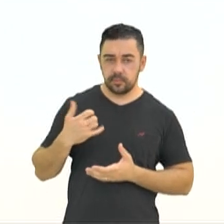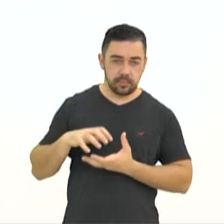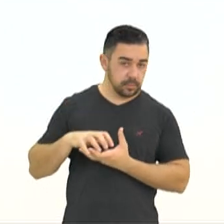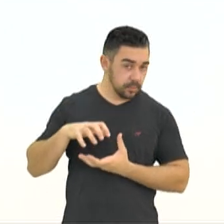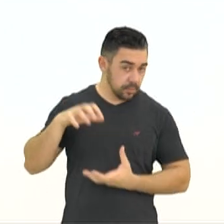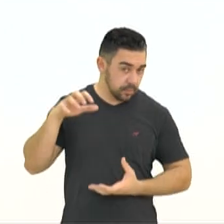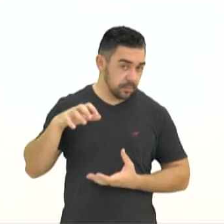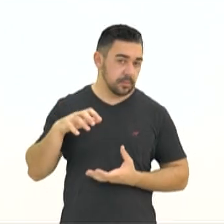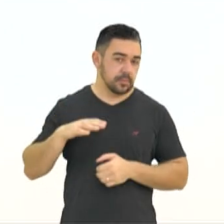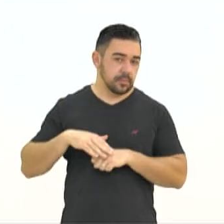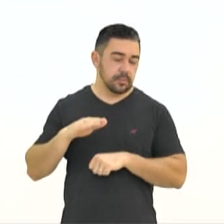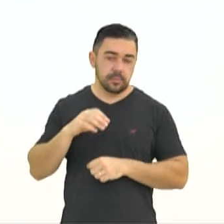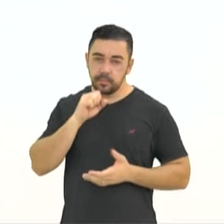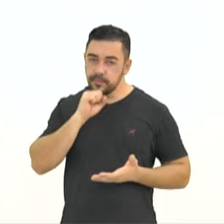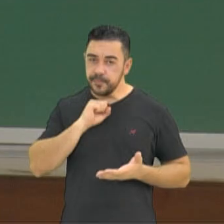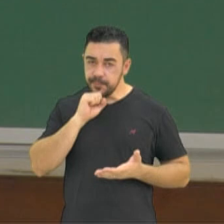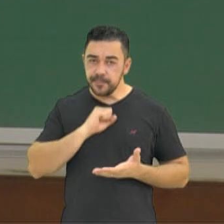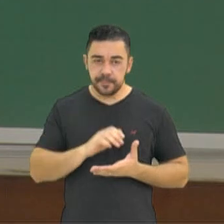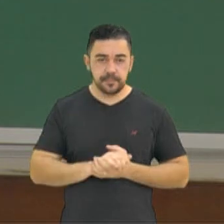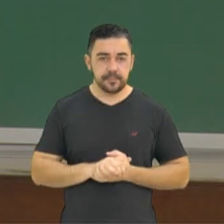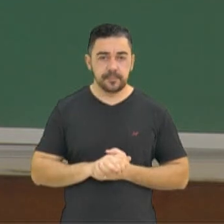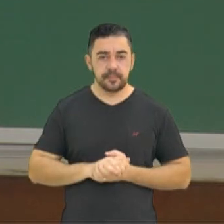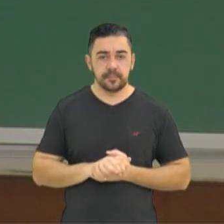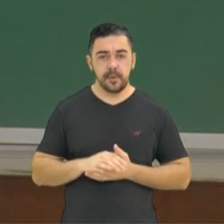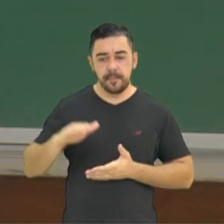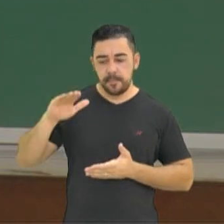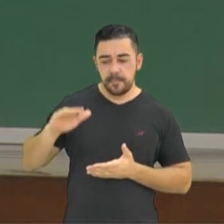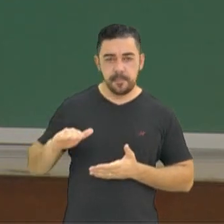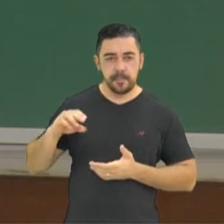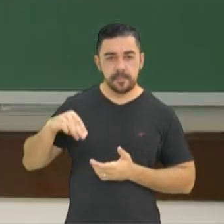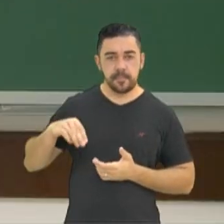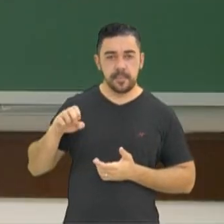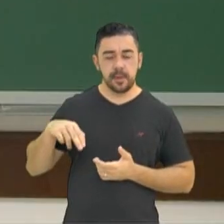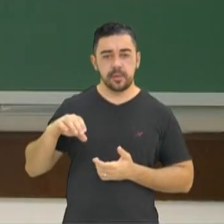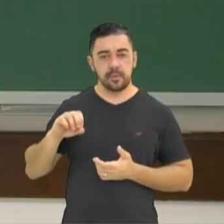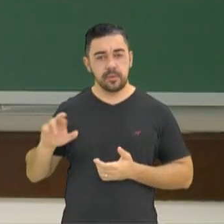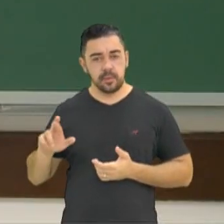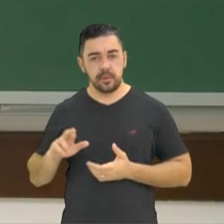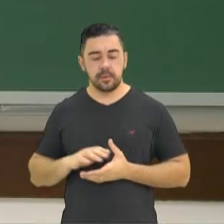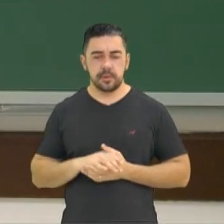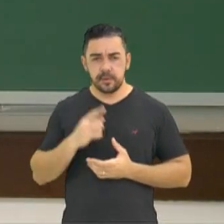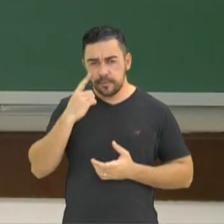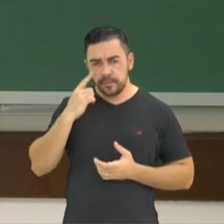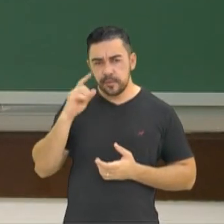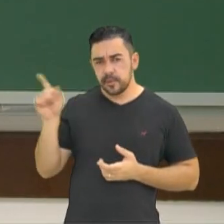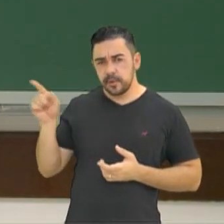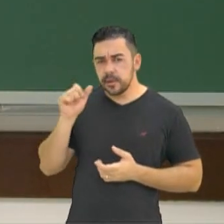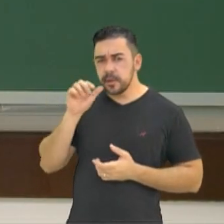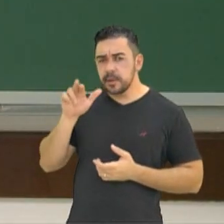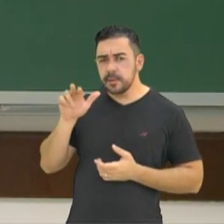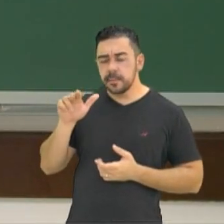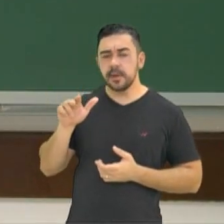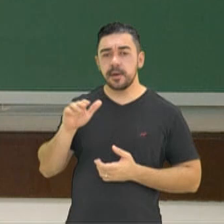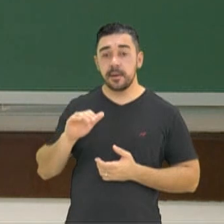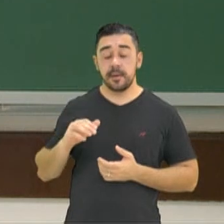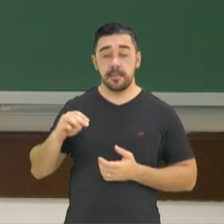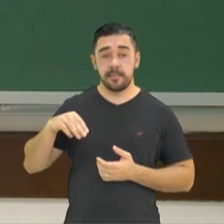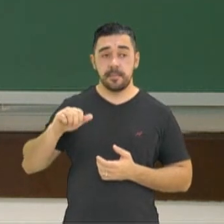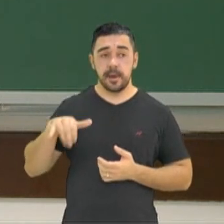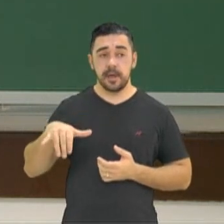significa mais velho. E menor, mais novo. Igual a gente viu ali, sou a irmã maior. Então, sou a irmã mais velha.